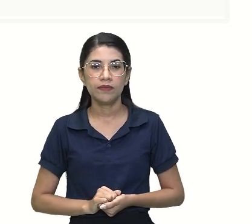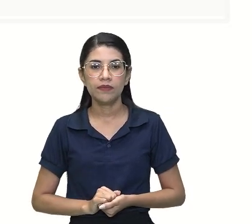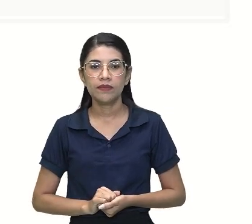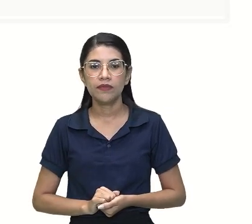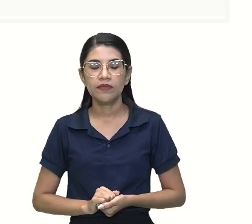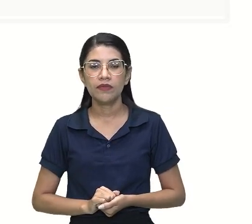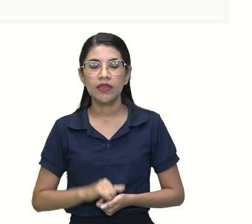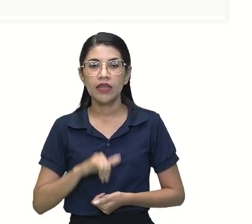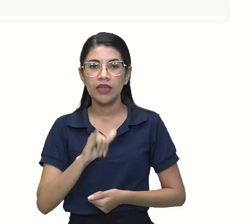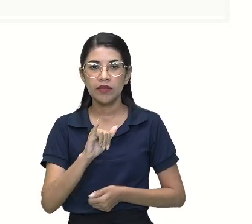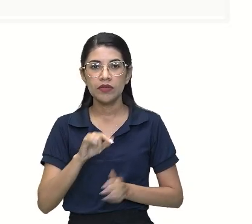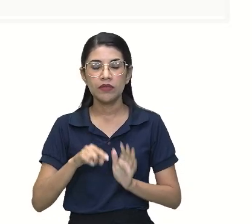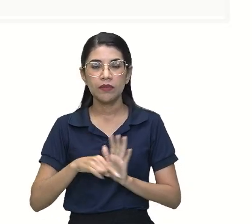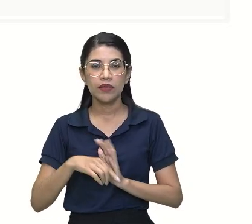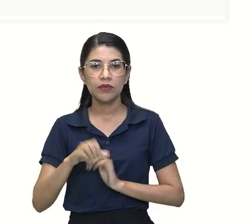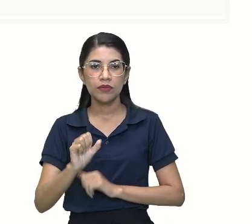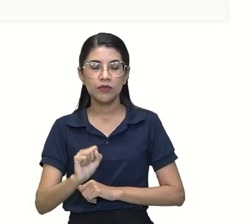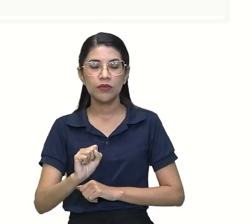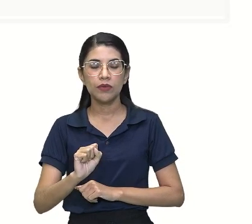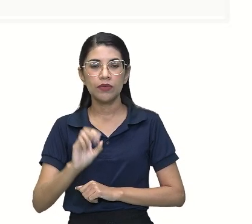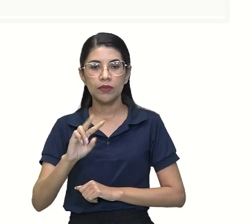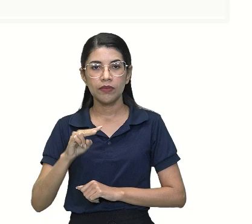de y menos 8.